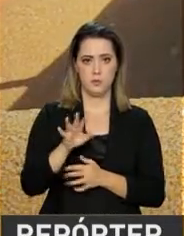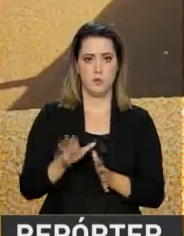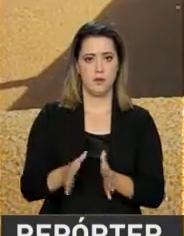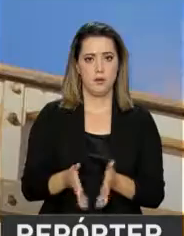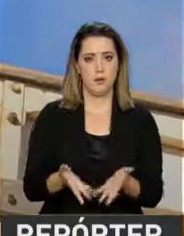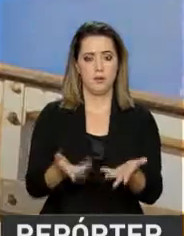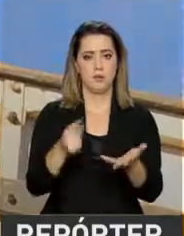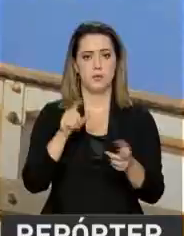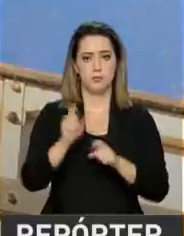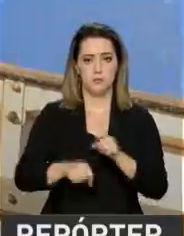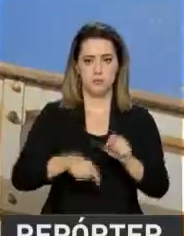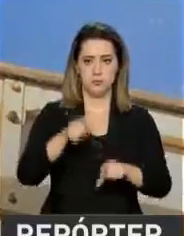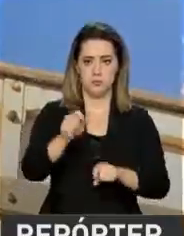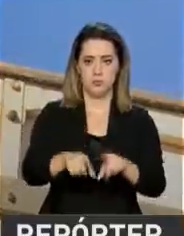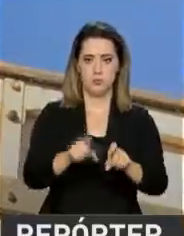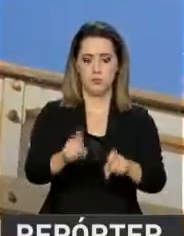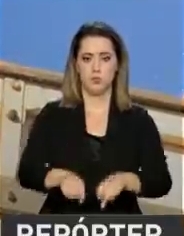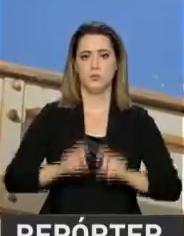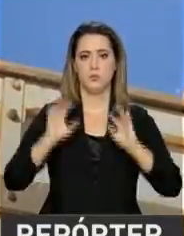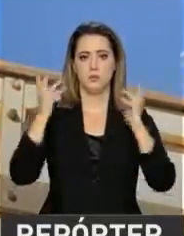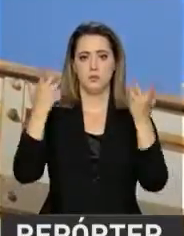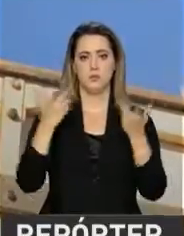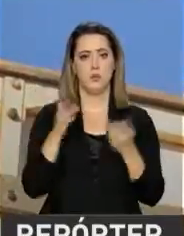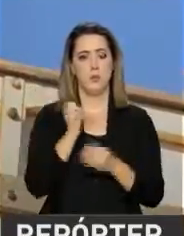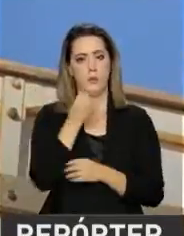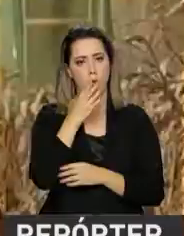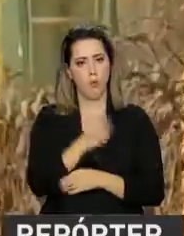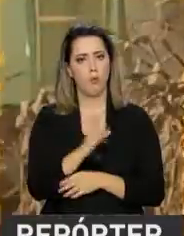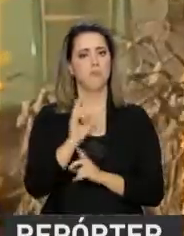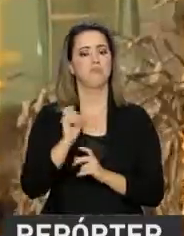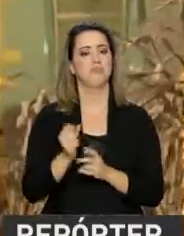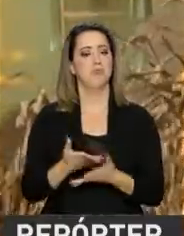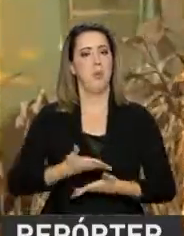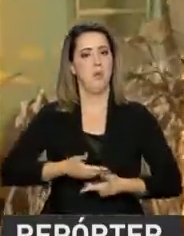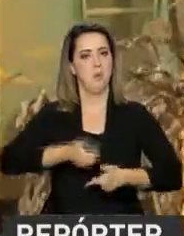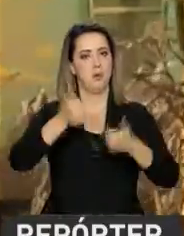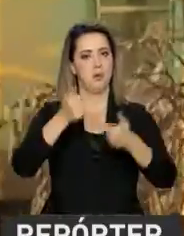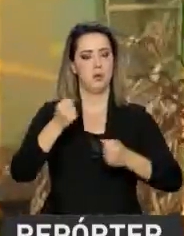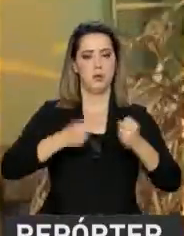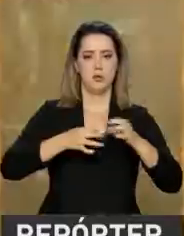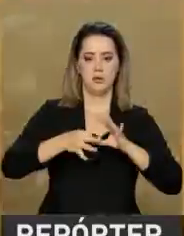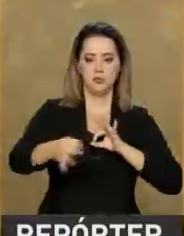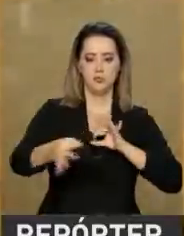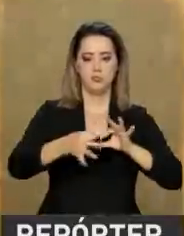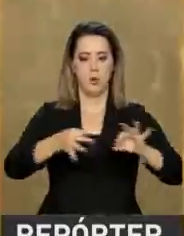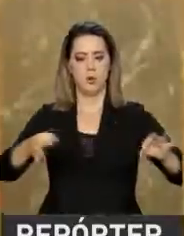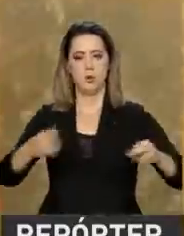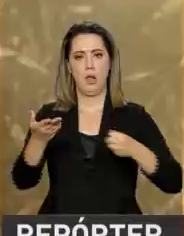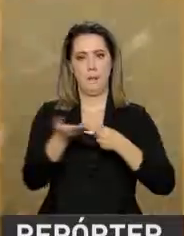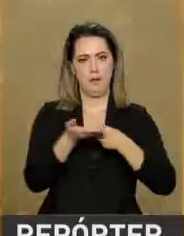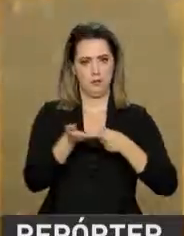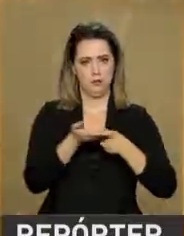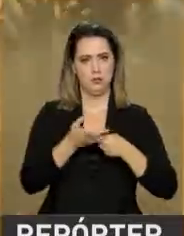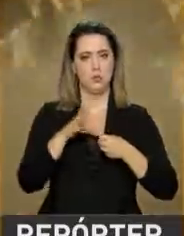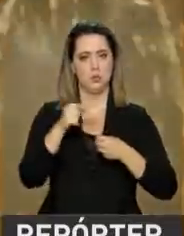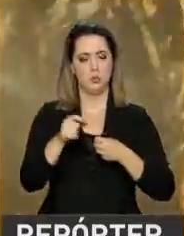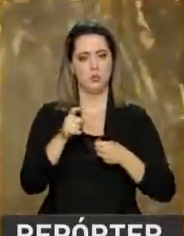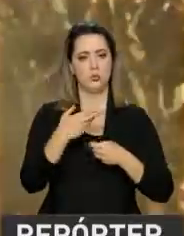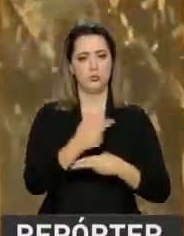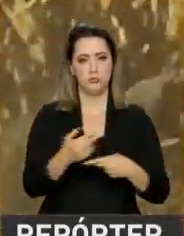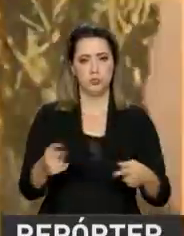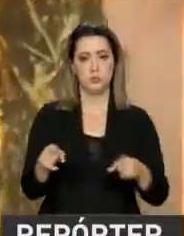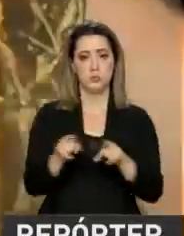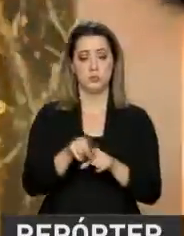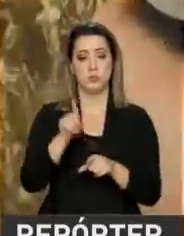a ampliação da área plantada o clima favorável eo aumento da produtividade média de todas as culturas são os